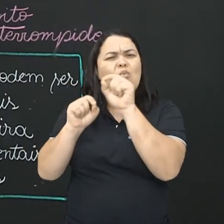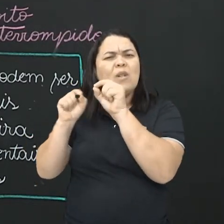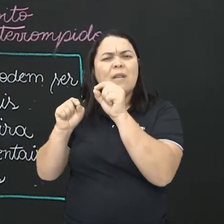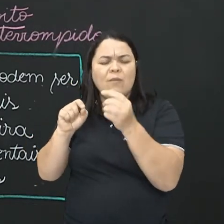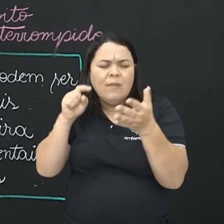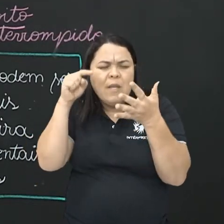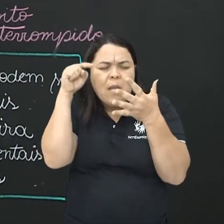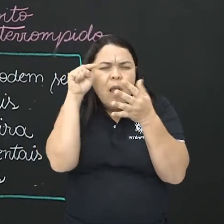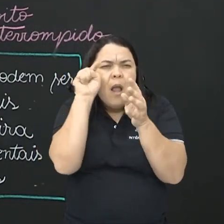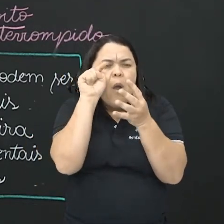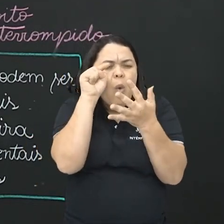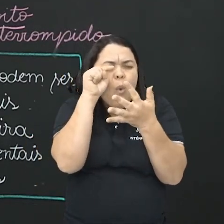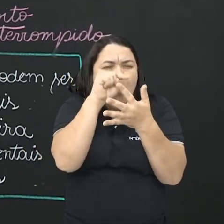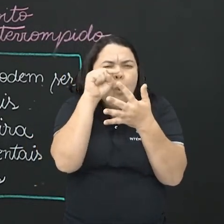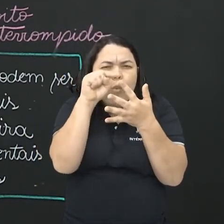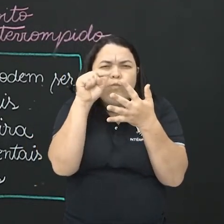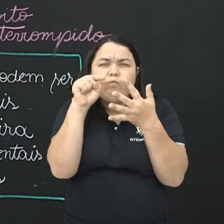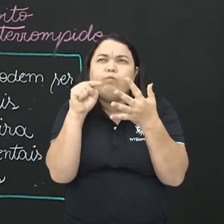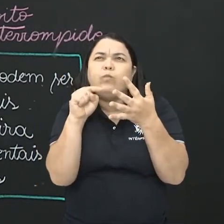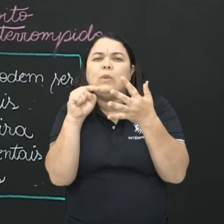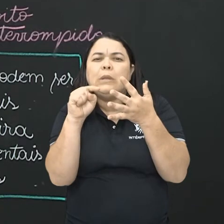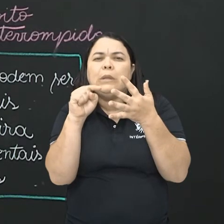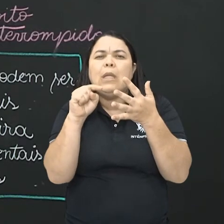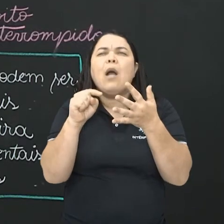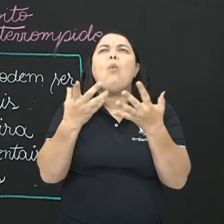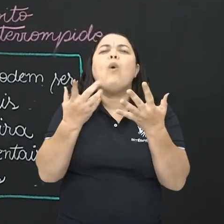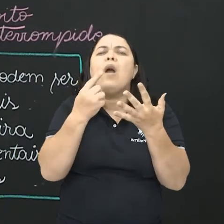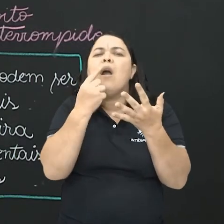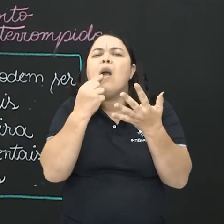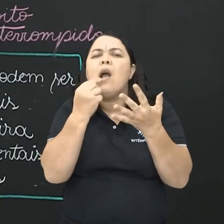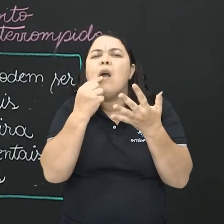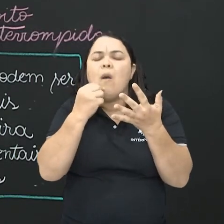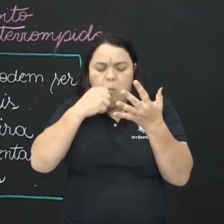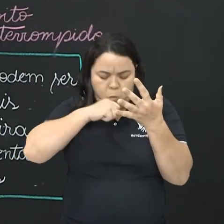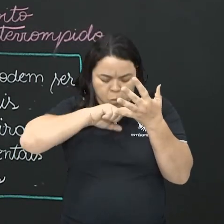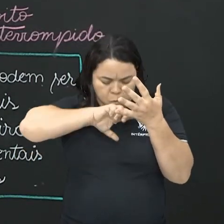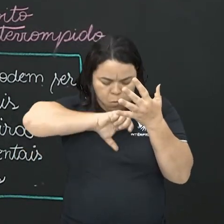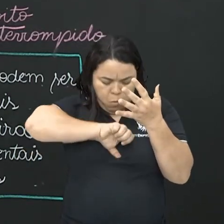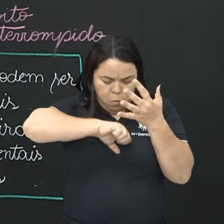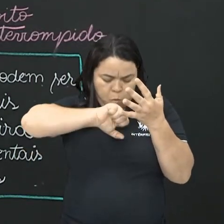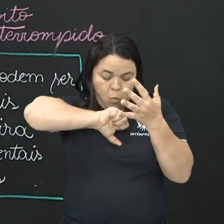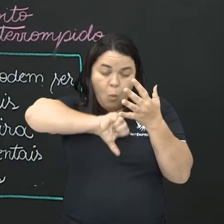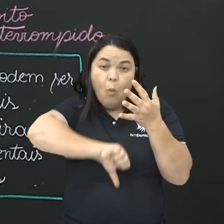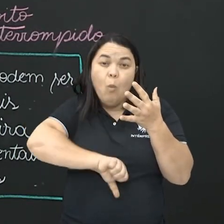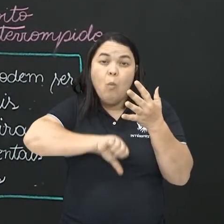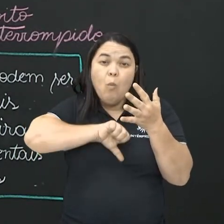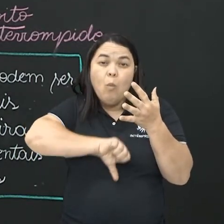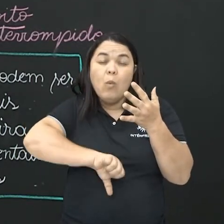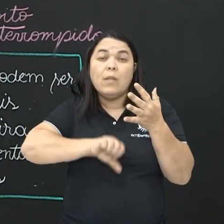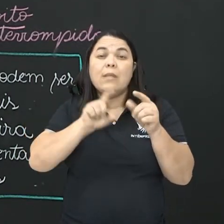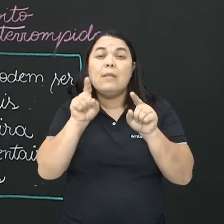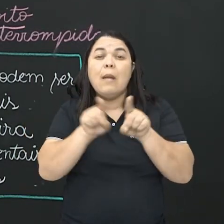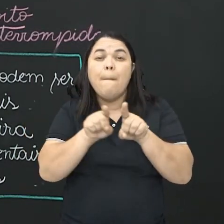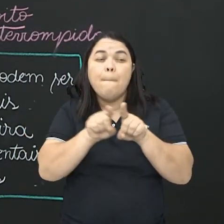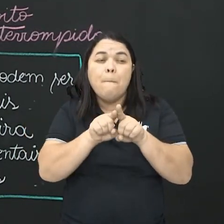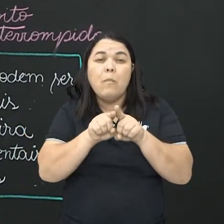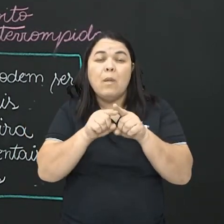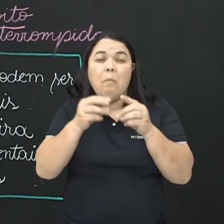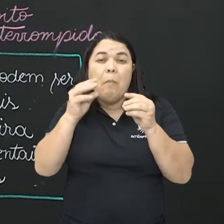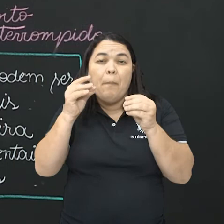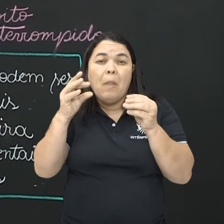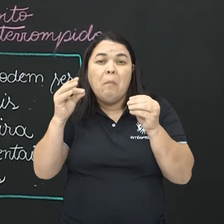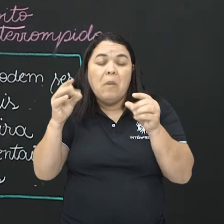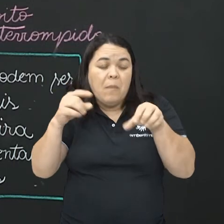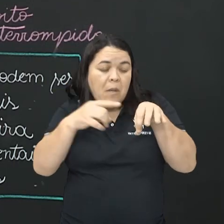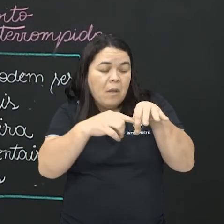se observa o ciclo menstrual e se observa justamente a época da ovulação. Ovulação é a época